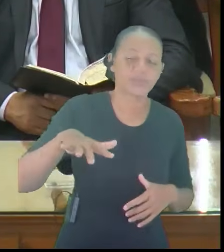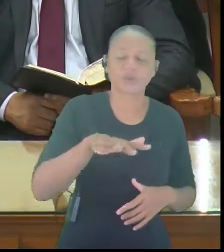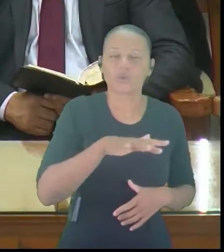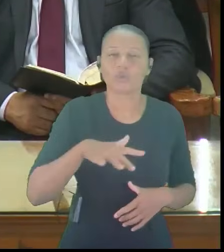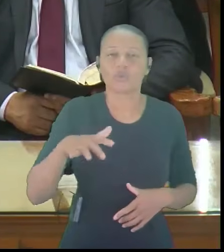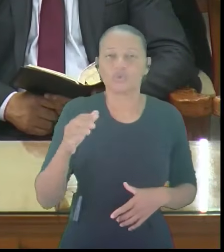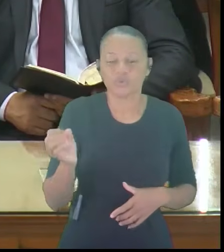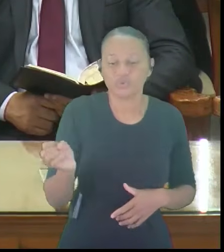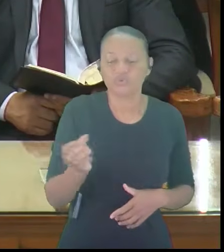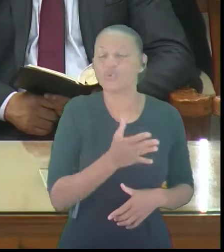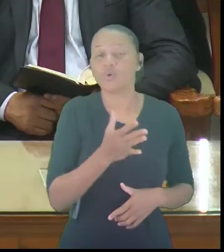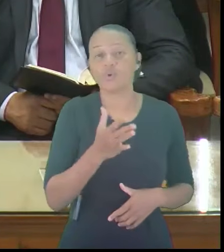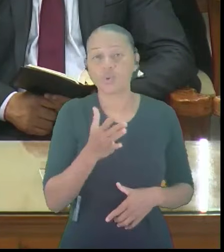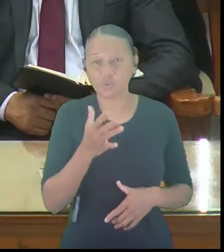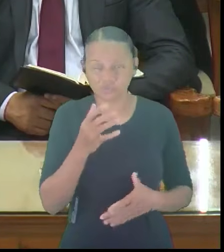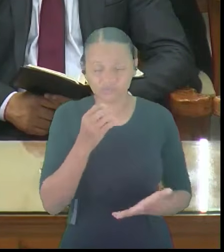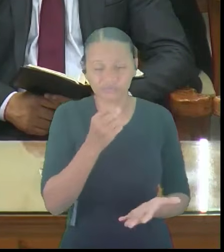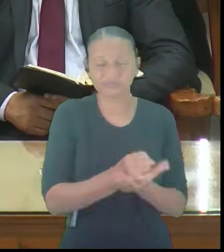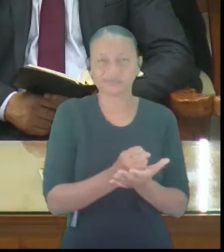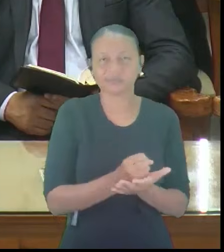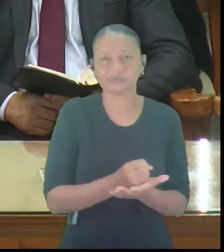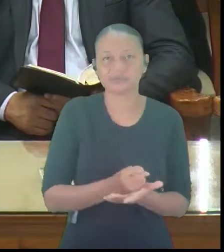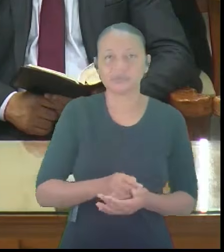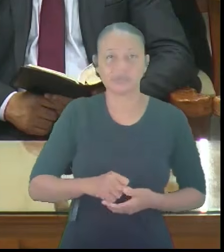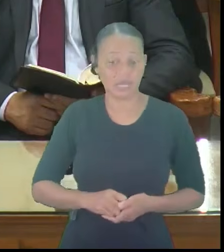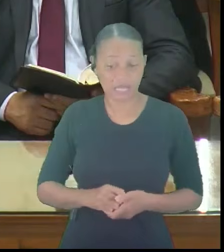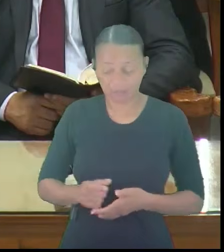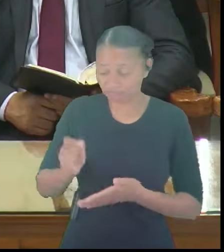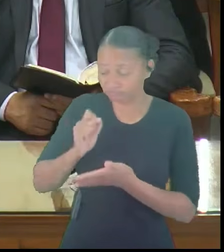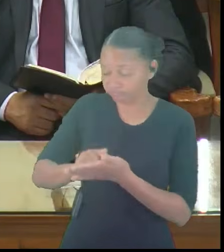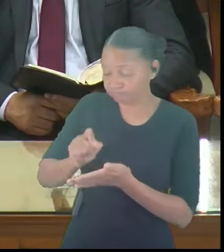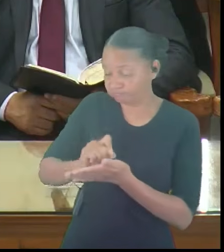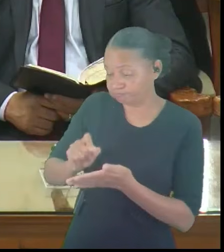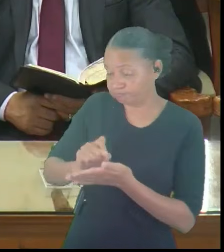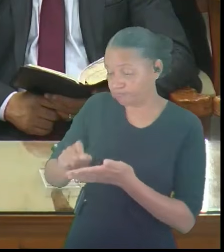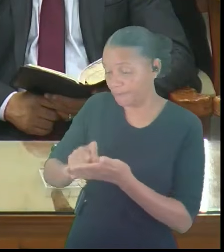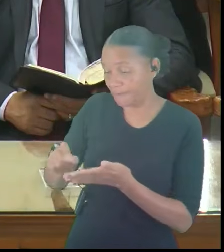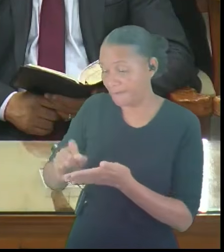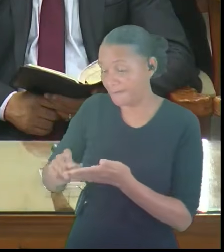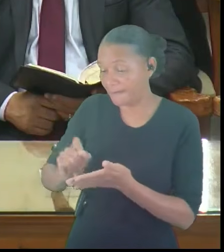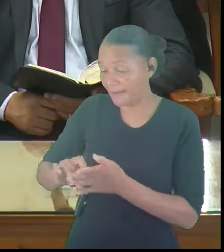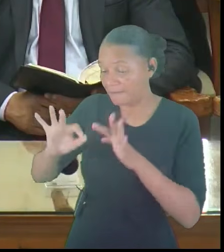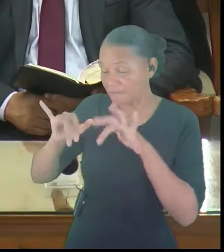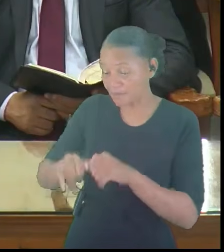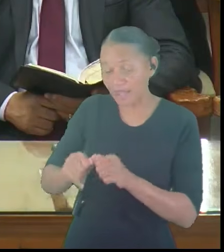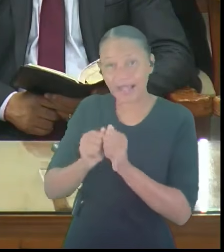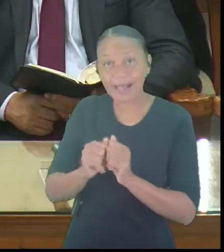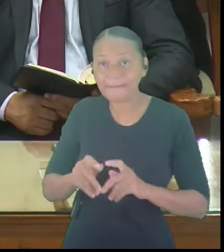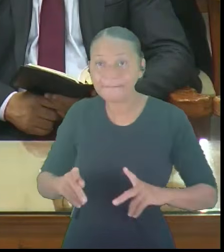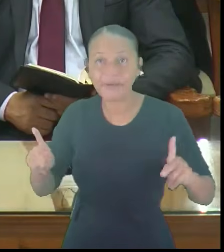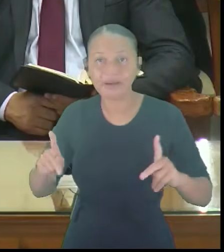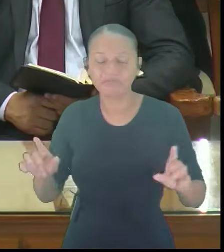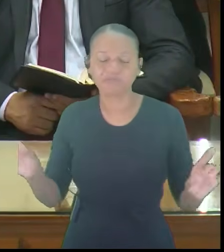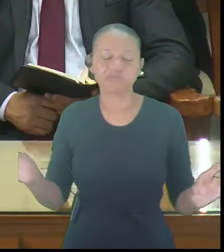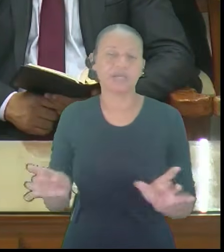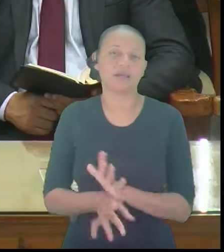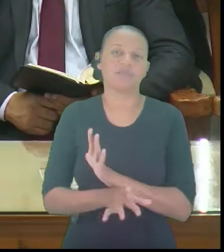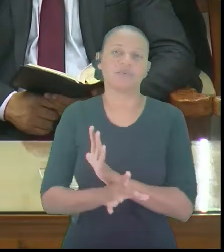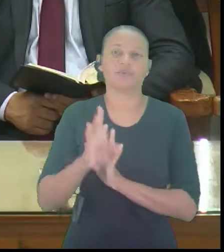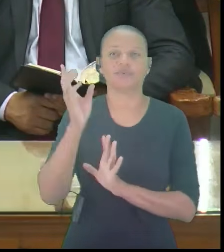Novo Testamento. Eles dizem que quando terminou de escrever Apocalipse, os dons